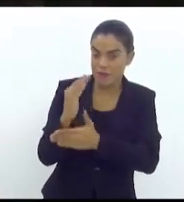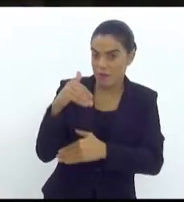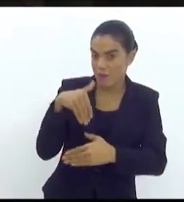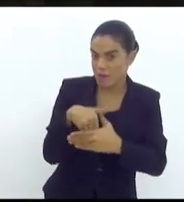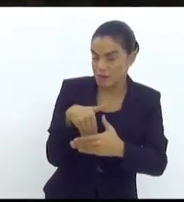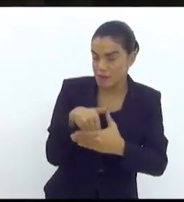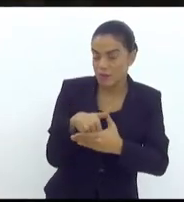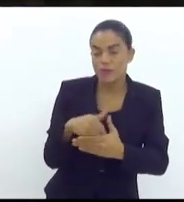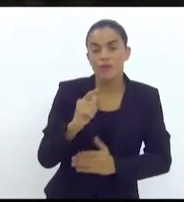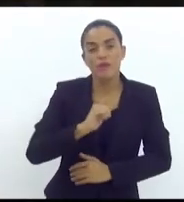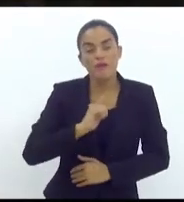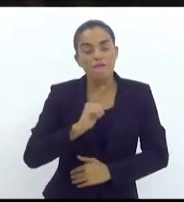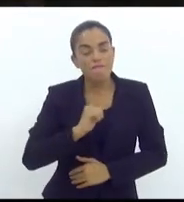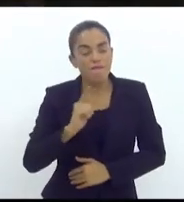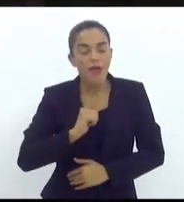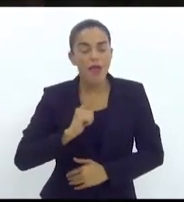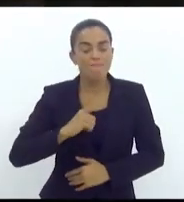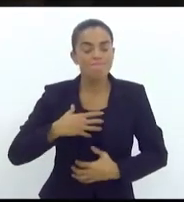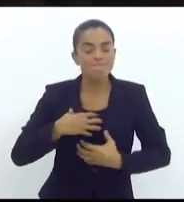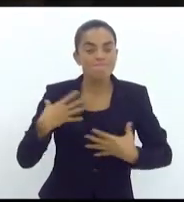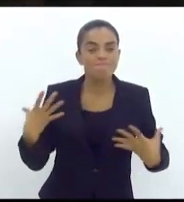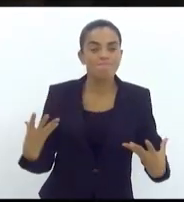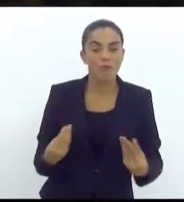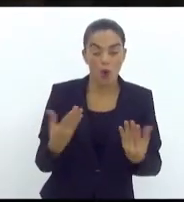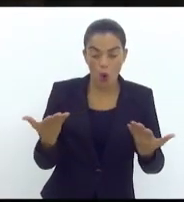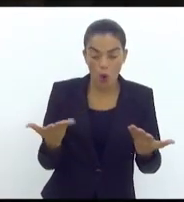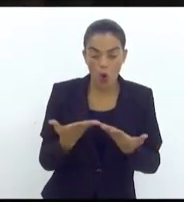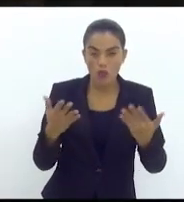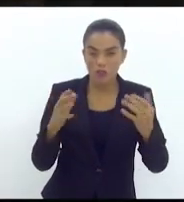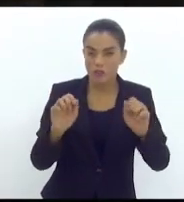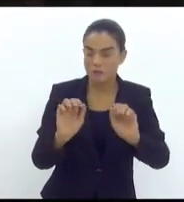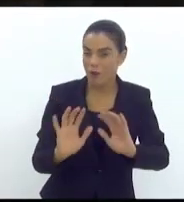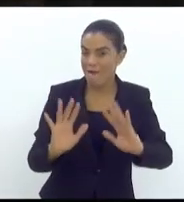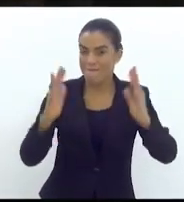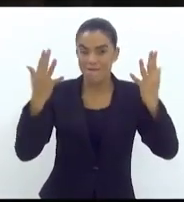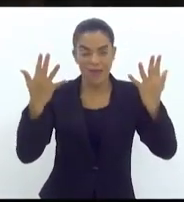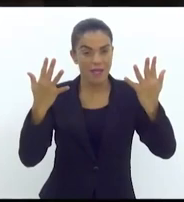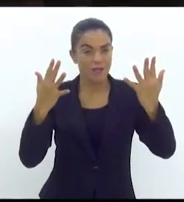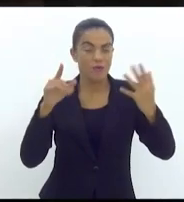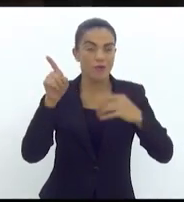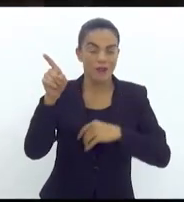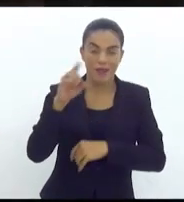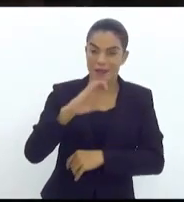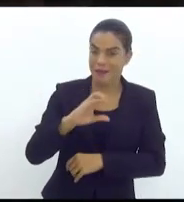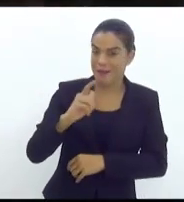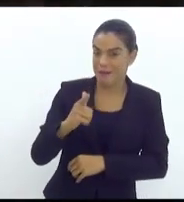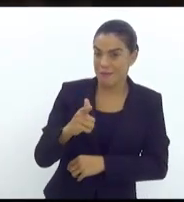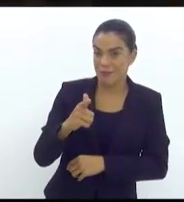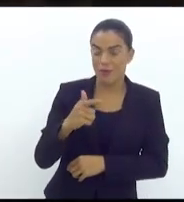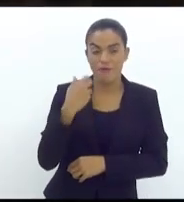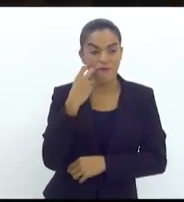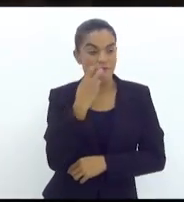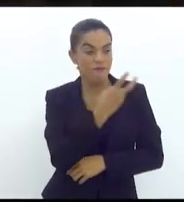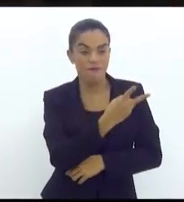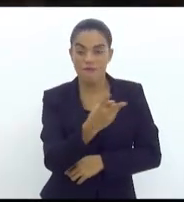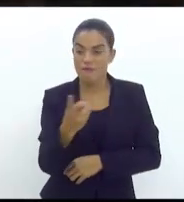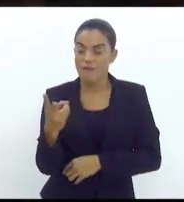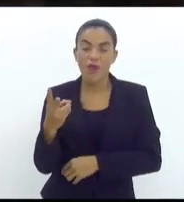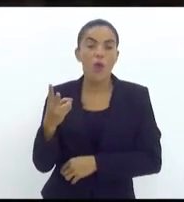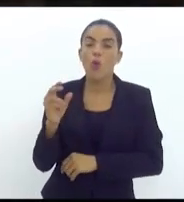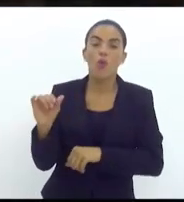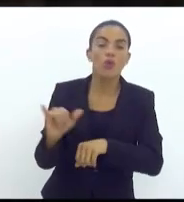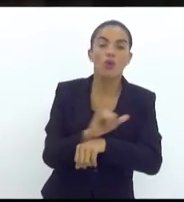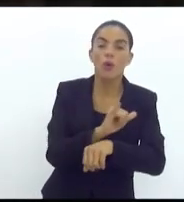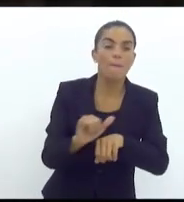tiverem a grandeza desse evento hoje de sentar uma mesa e ver o melhor para a